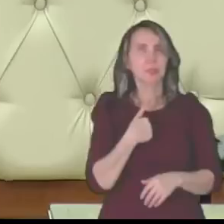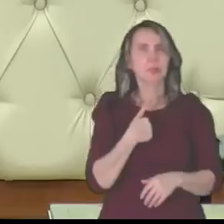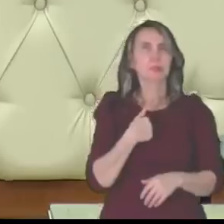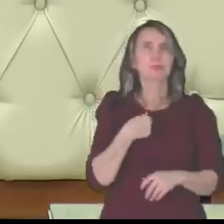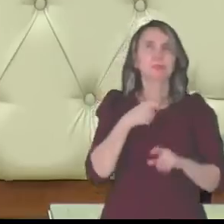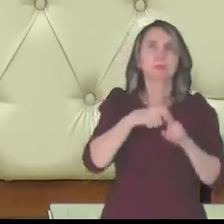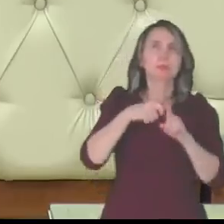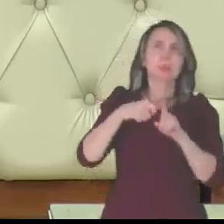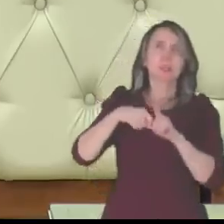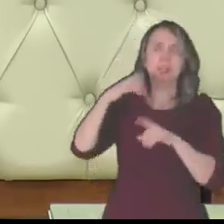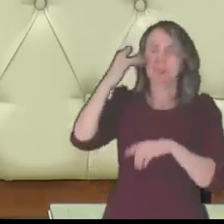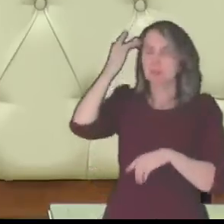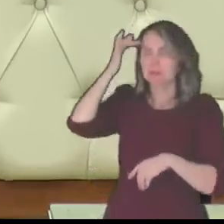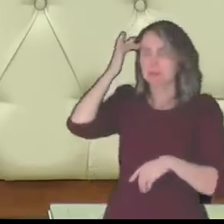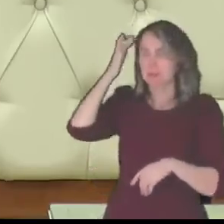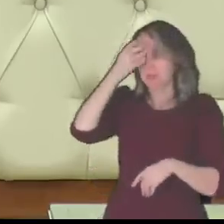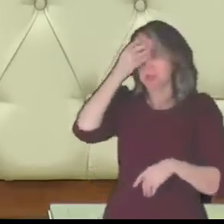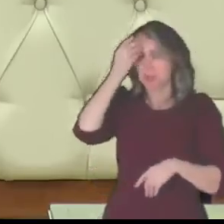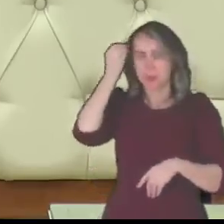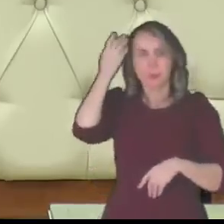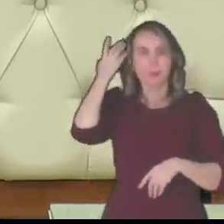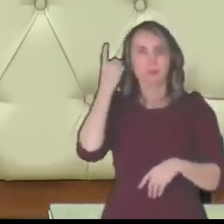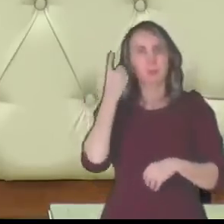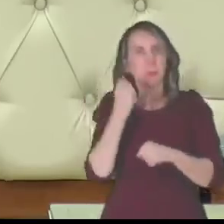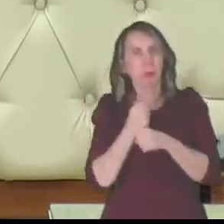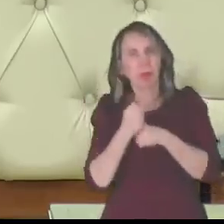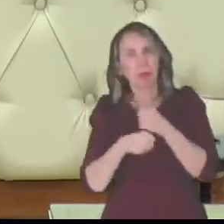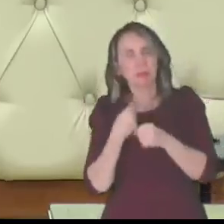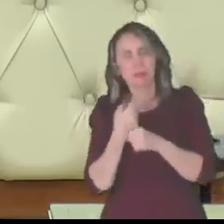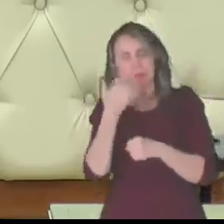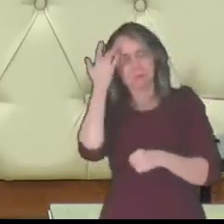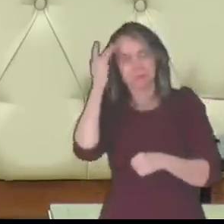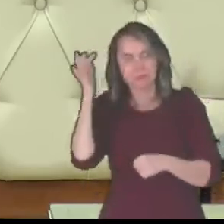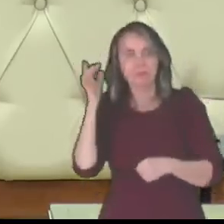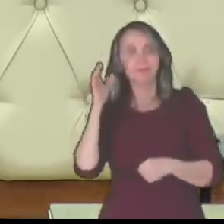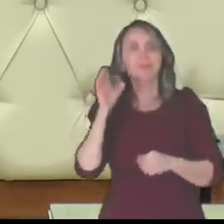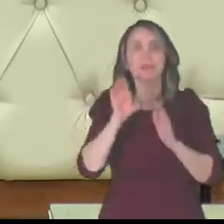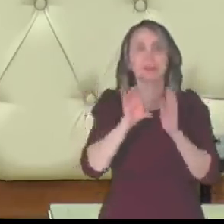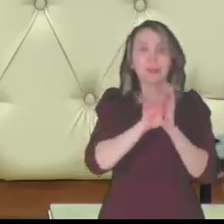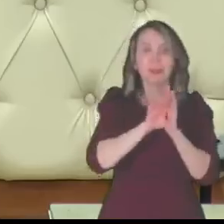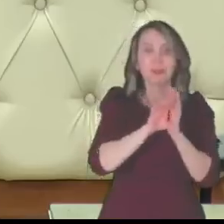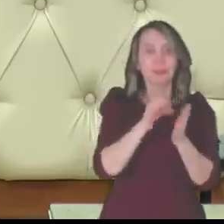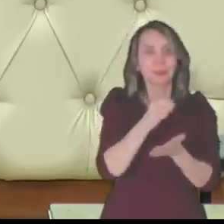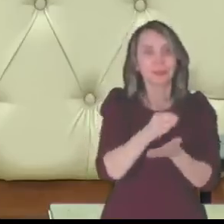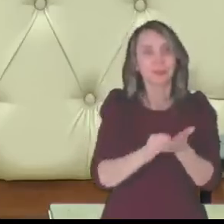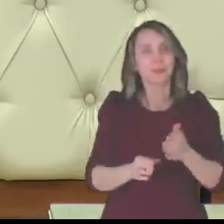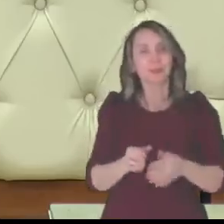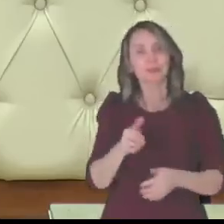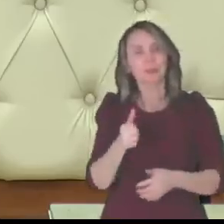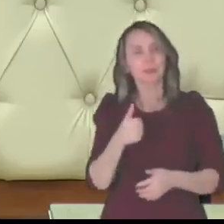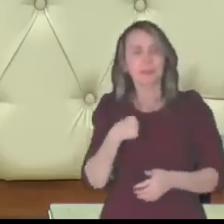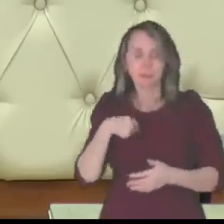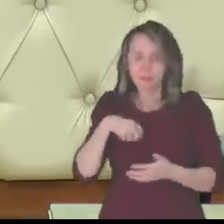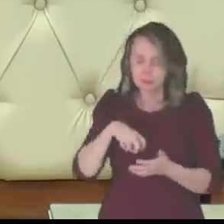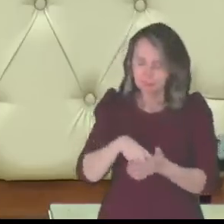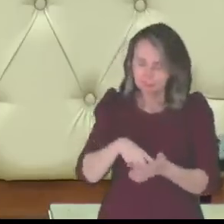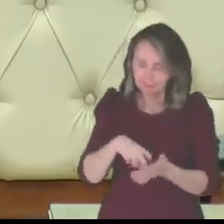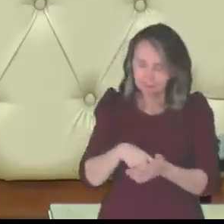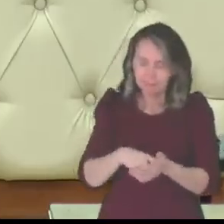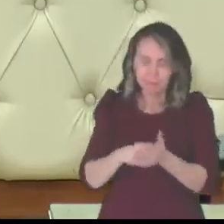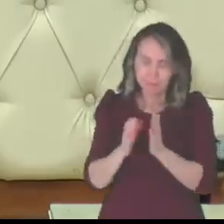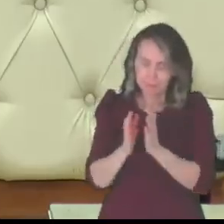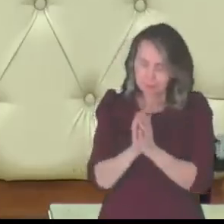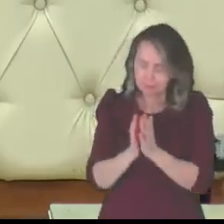meses eu não sei se foram meses ou mais de um ano Colossenses Capítulo primeiro glória a Deus de joelhos e apresentando Jesus